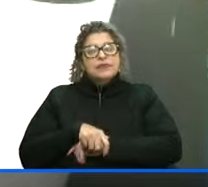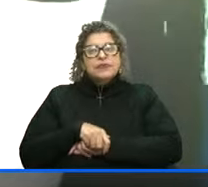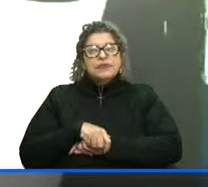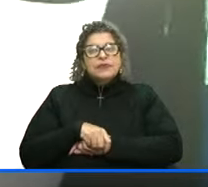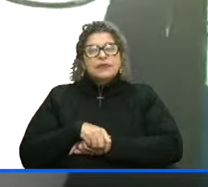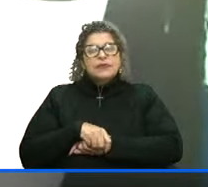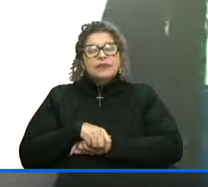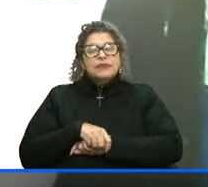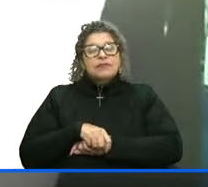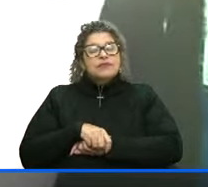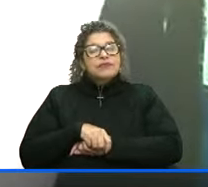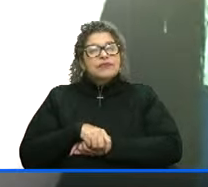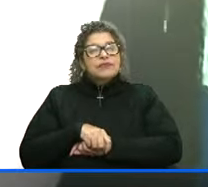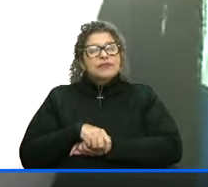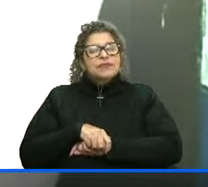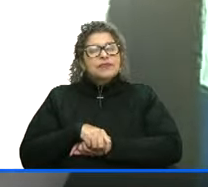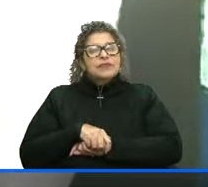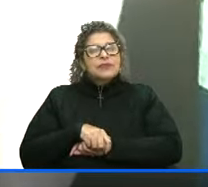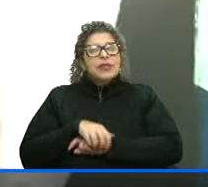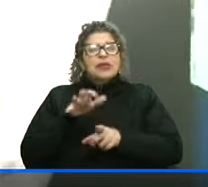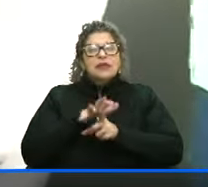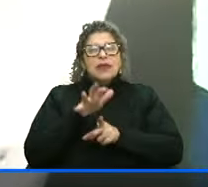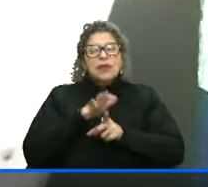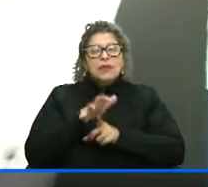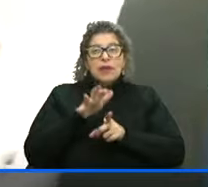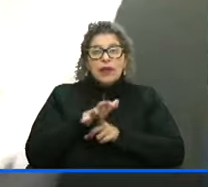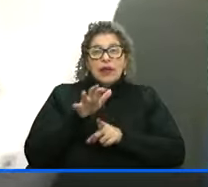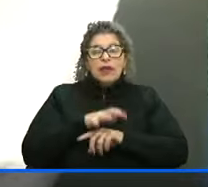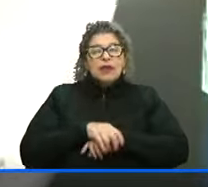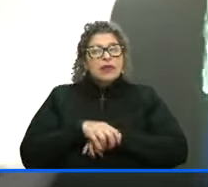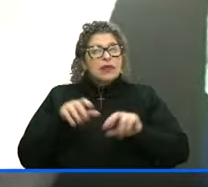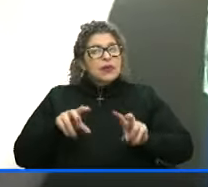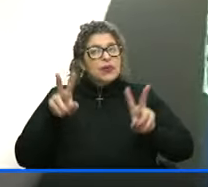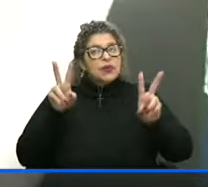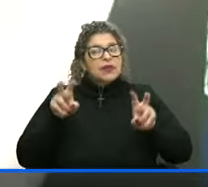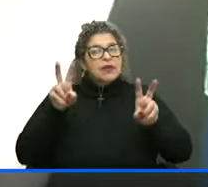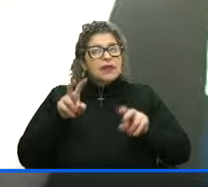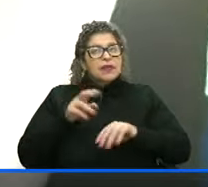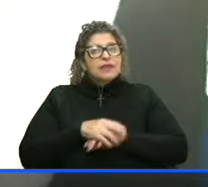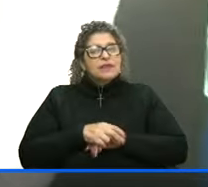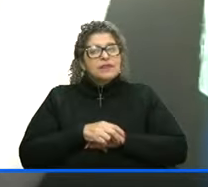Por exemplo, a questão da demanda manifesta é um tema que nos